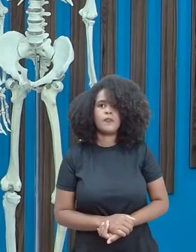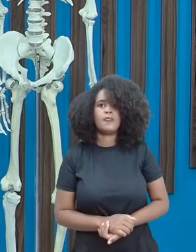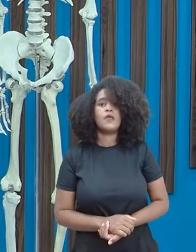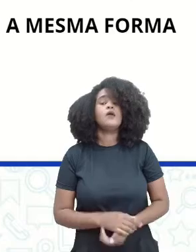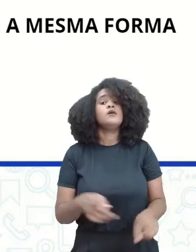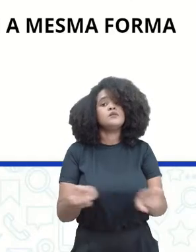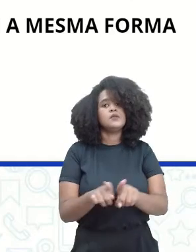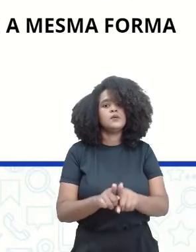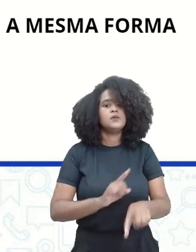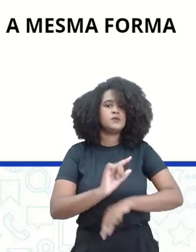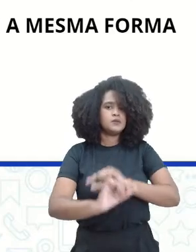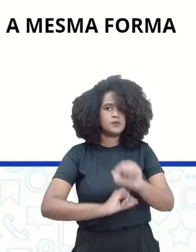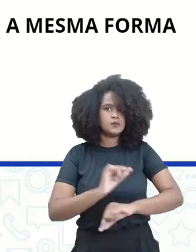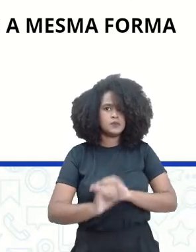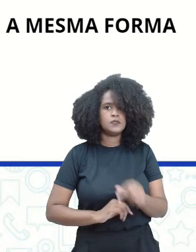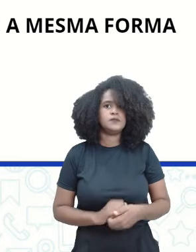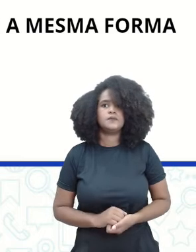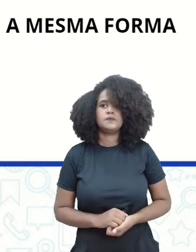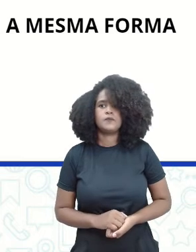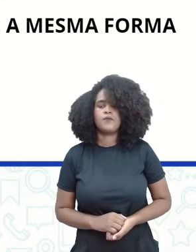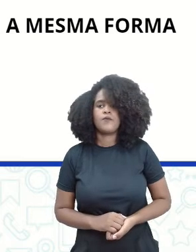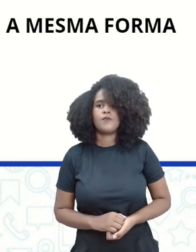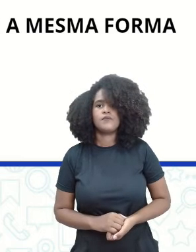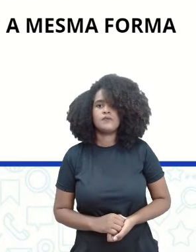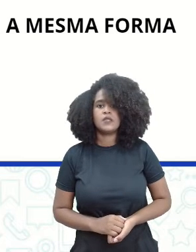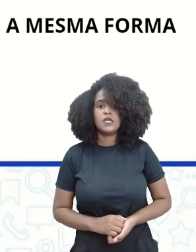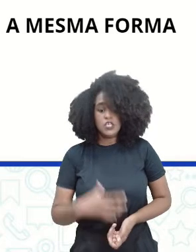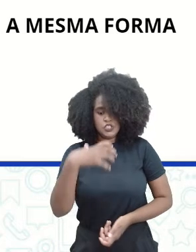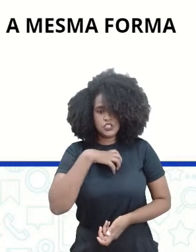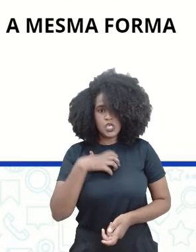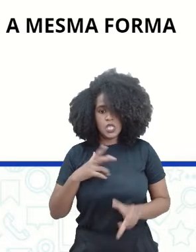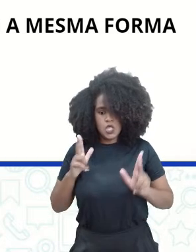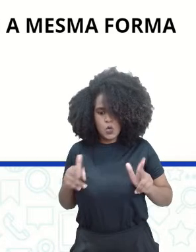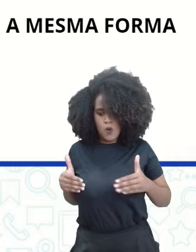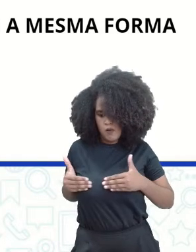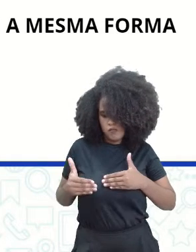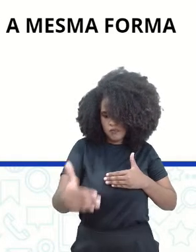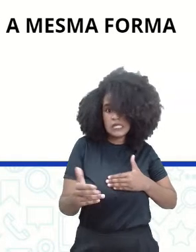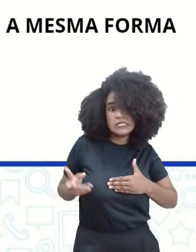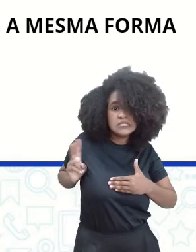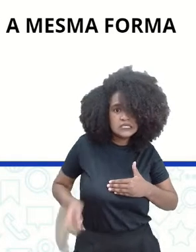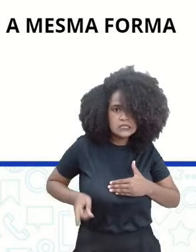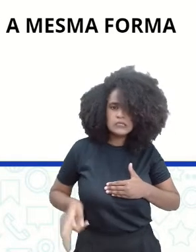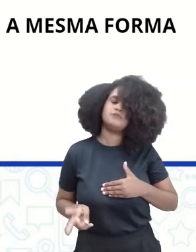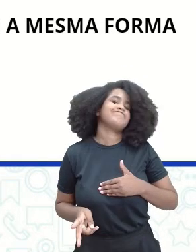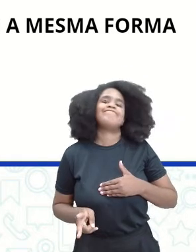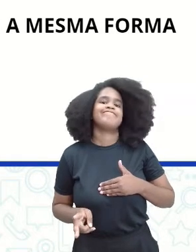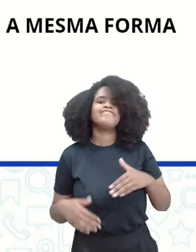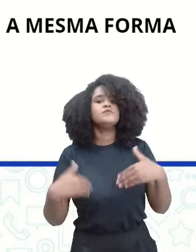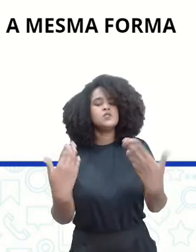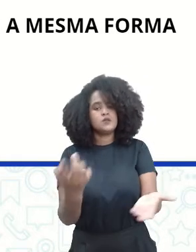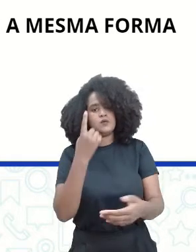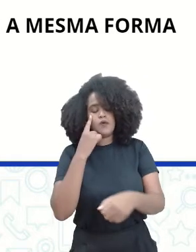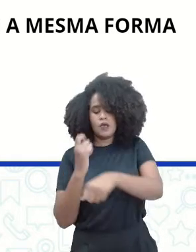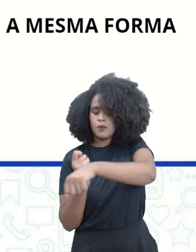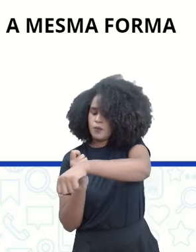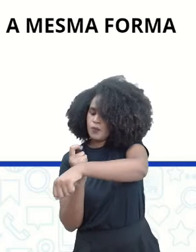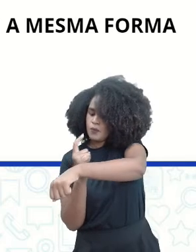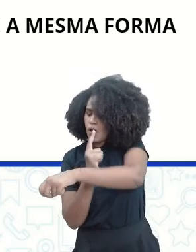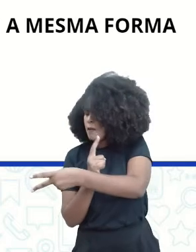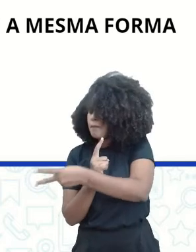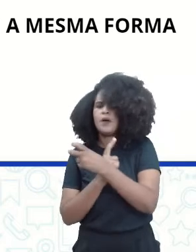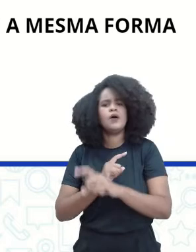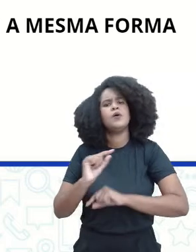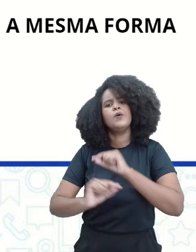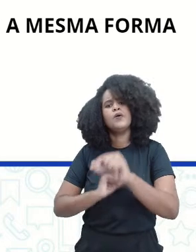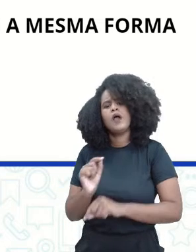segundo? Outros nem sempre tiveram a mesma forma. Então, nesse início do processo evolutivo, começa a ver que